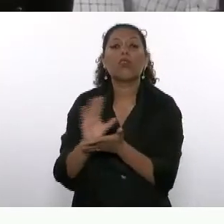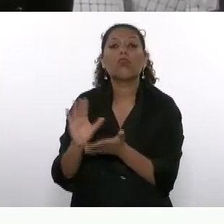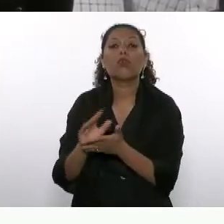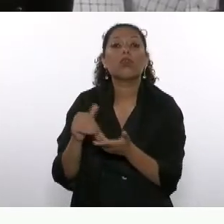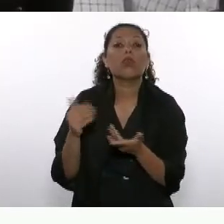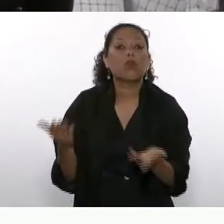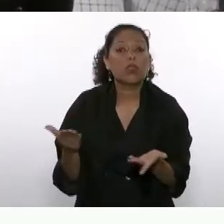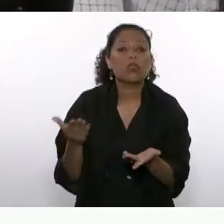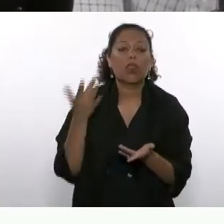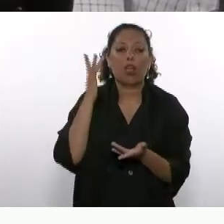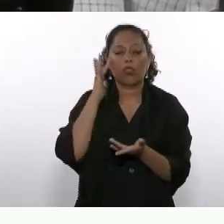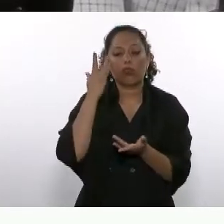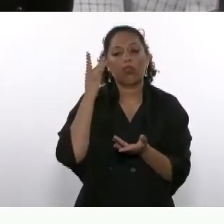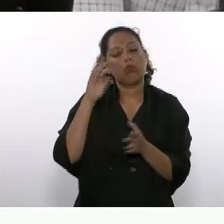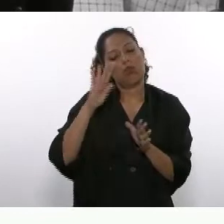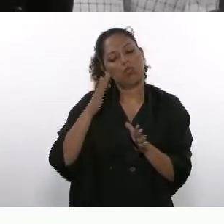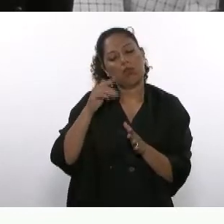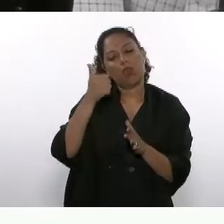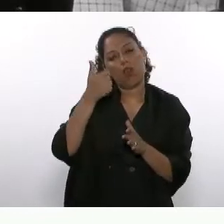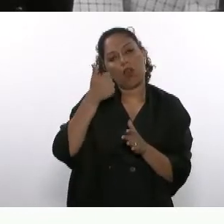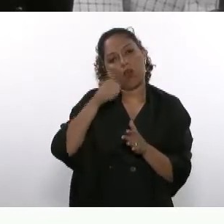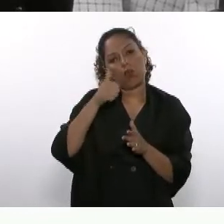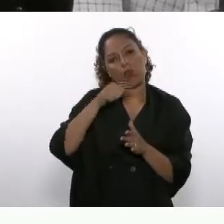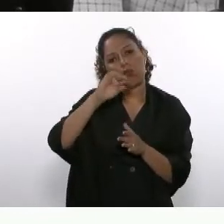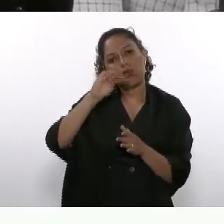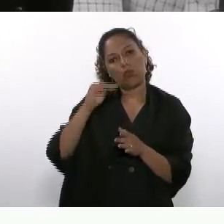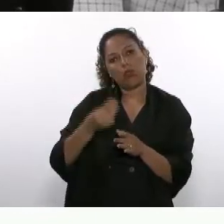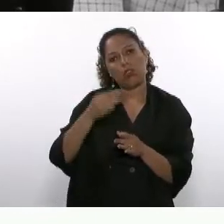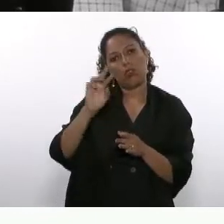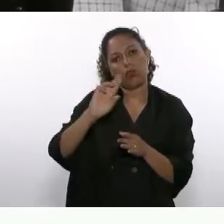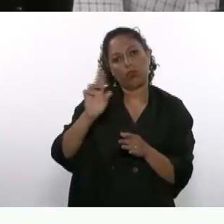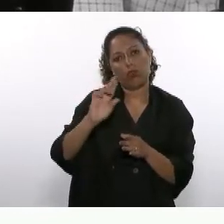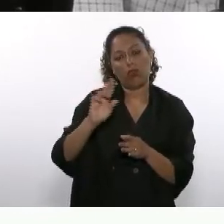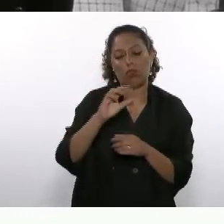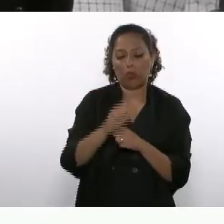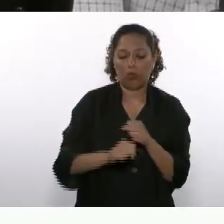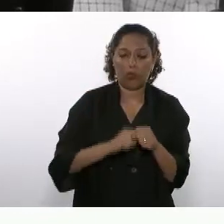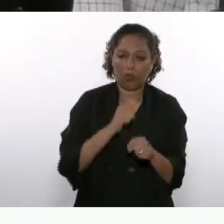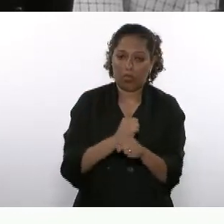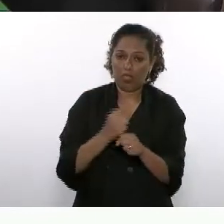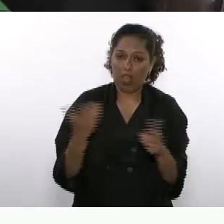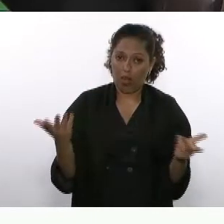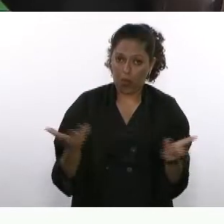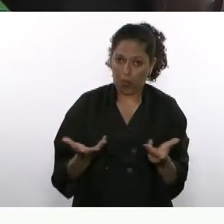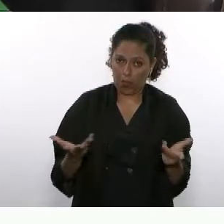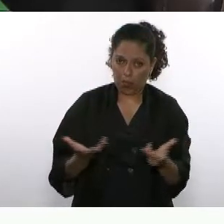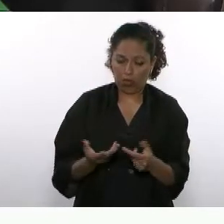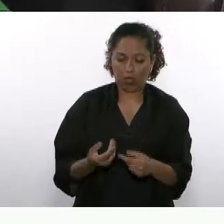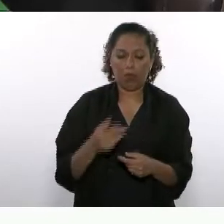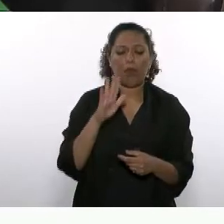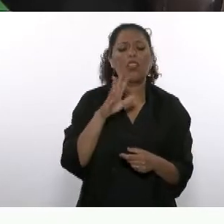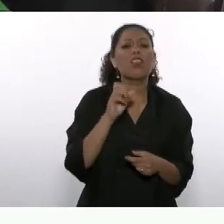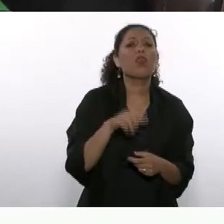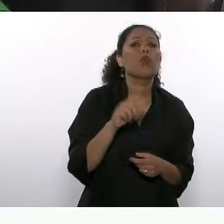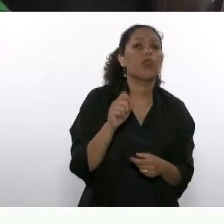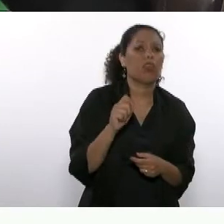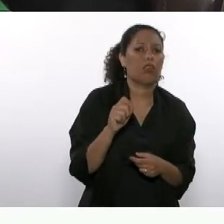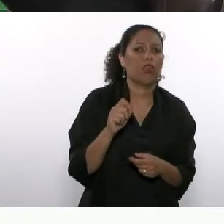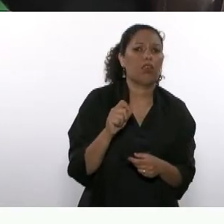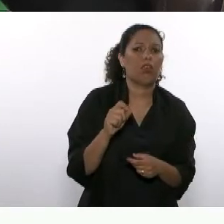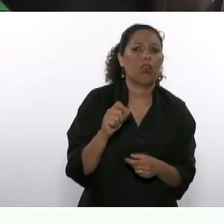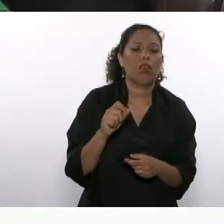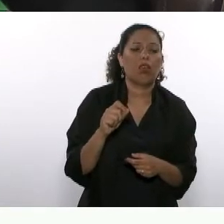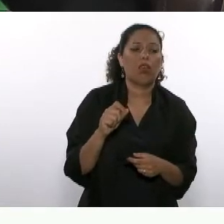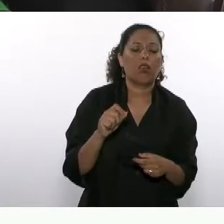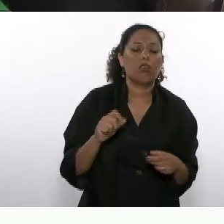esse ano é de 11 milhões. Nessa parte de promoção. Para esse ano. Para esse ano. Quer dizer, o que é essa promoção? É a mídia